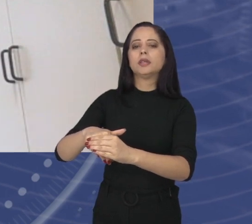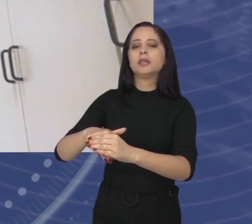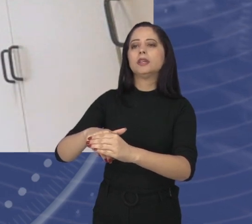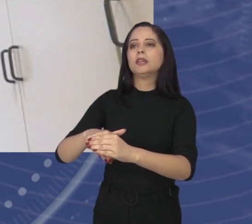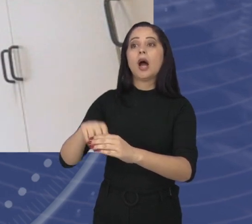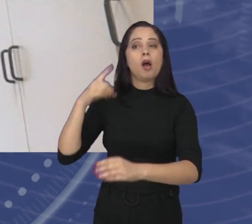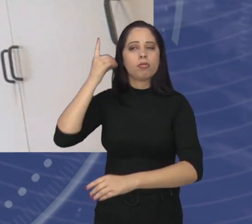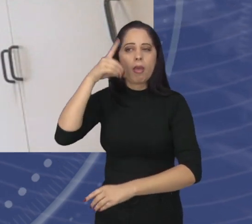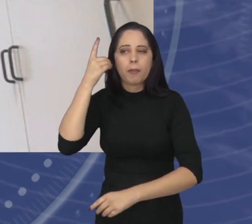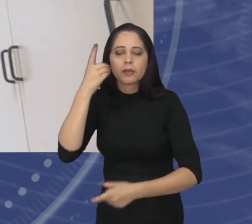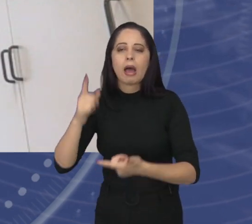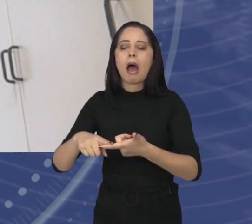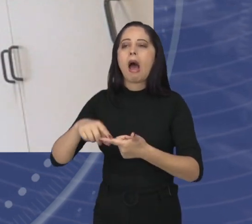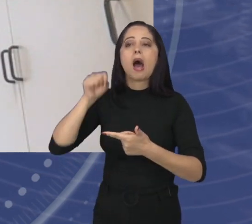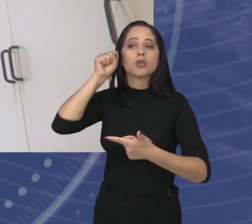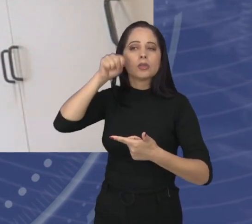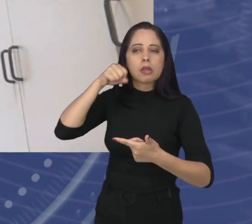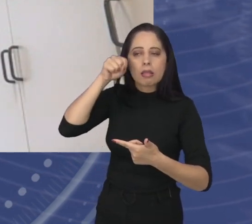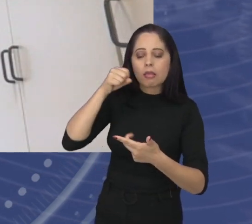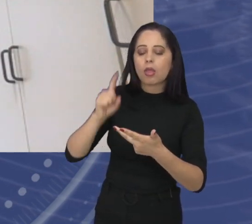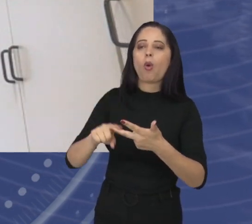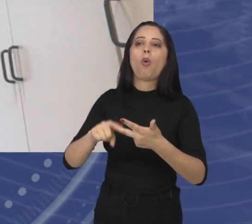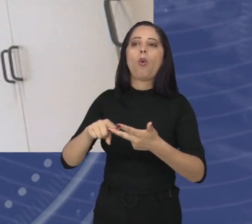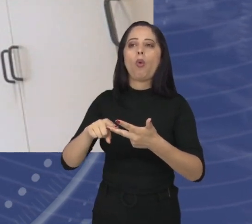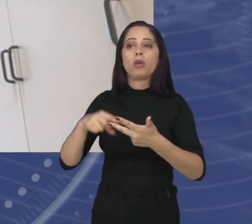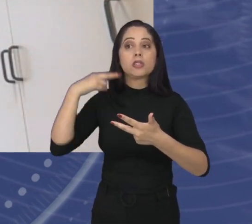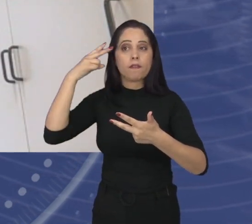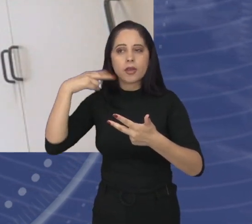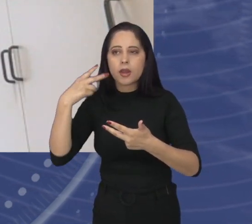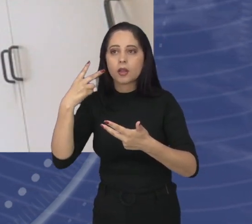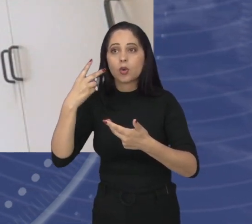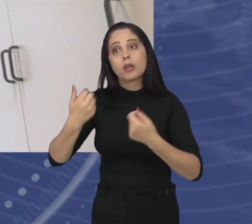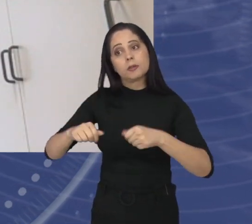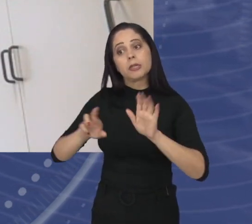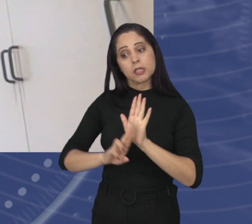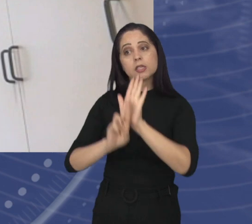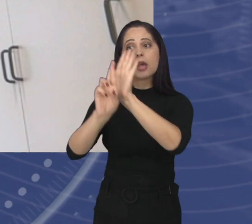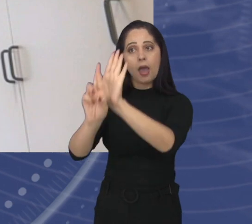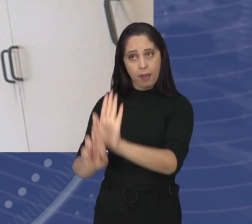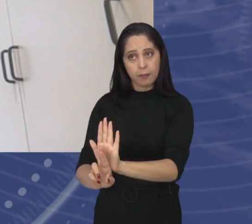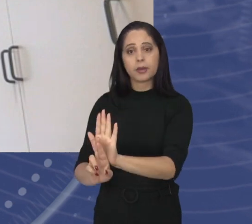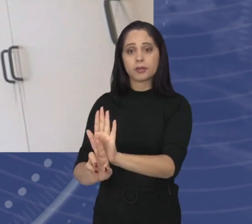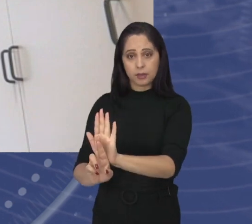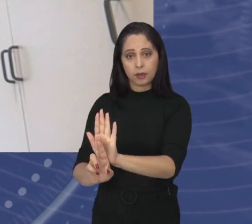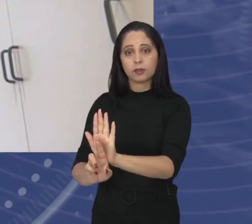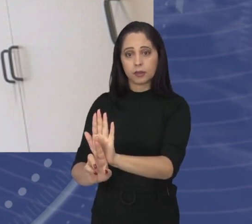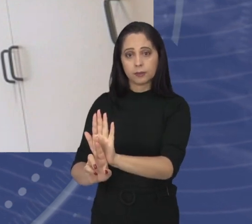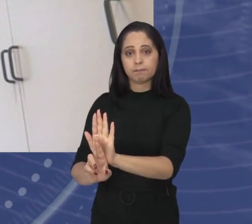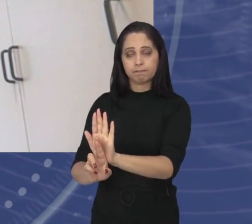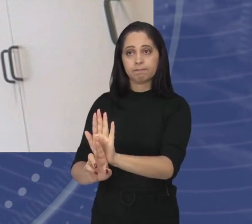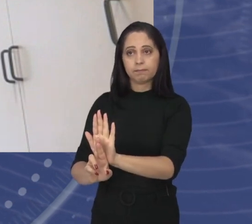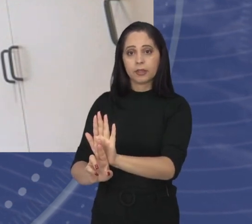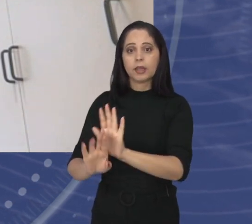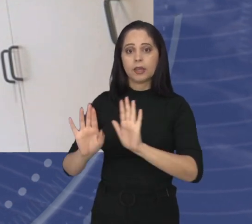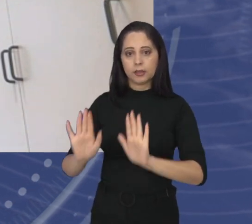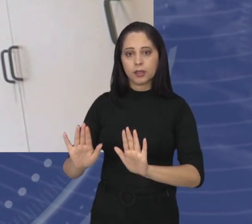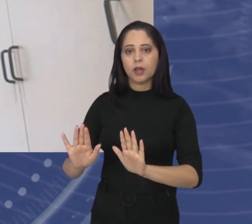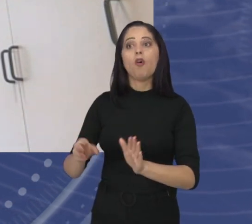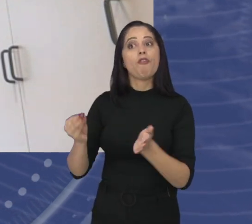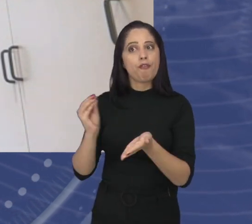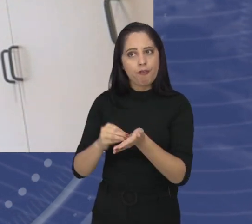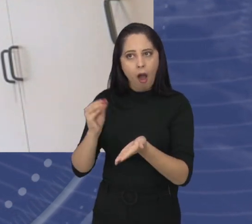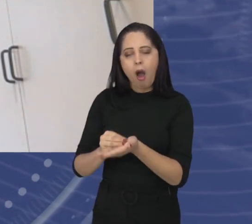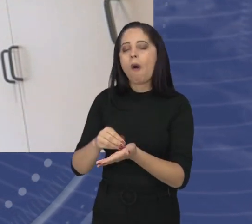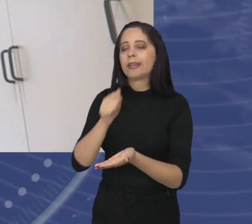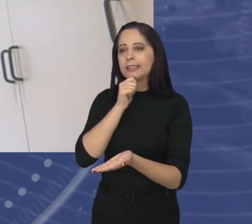né, dos Deputados, Senado Federal. Então, a representatividade do cidadão tem que ser exigida. Então, eu acho que